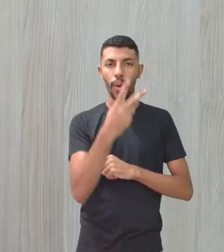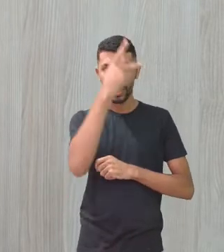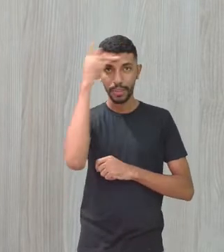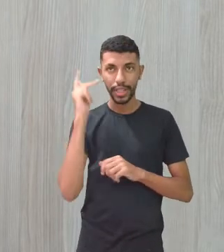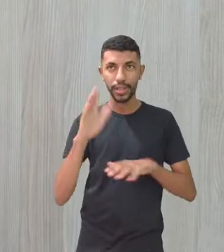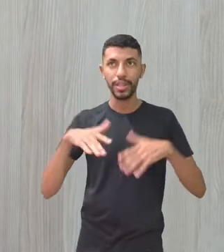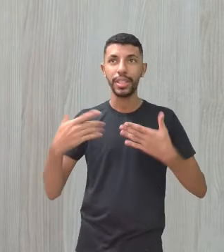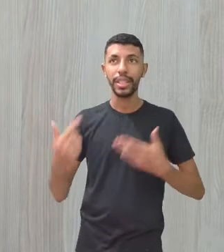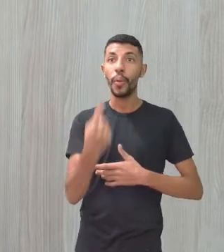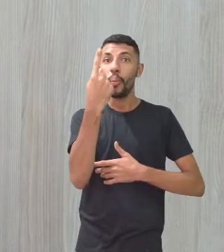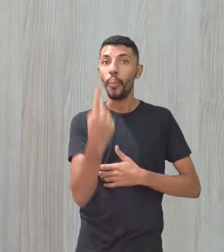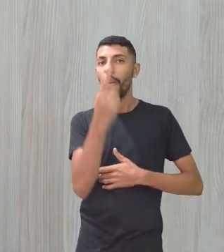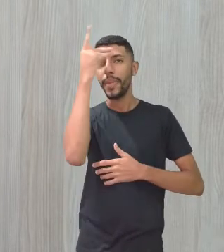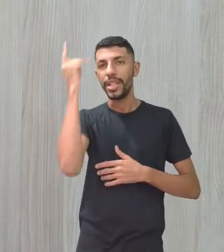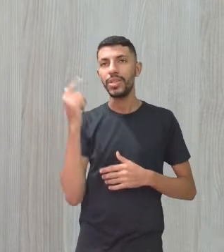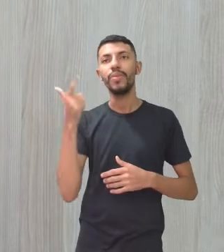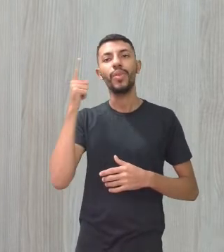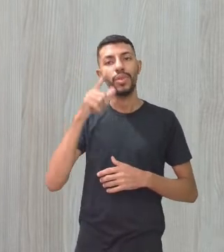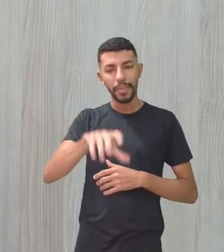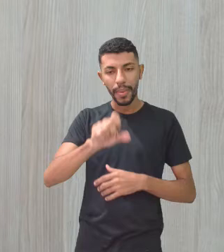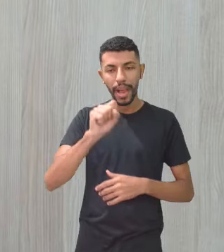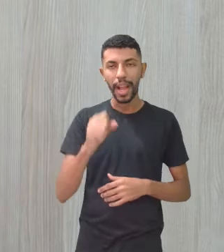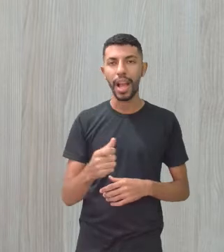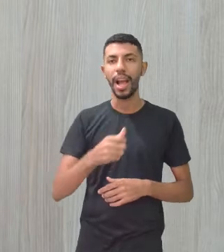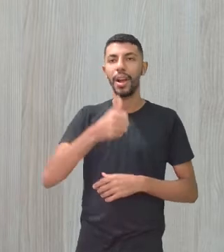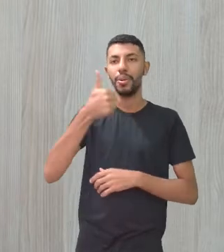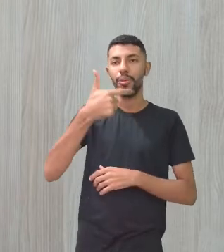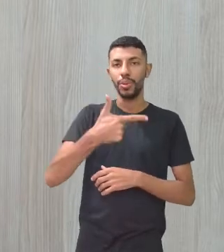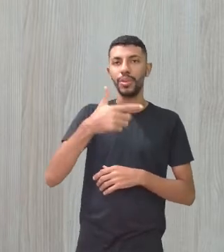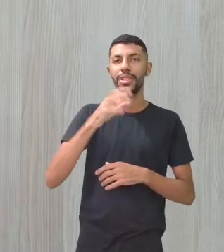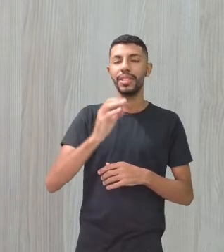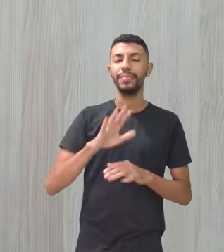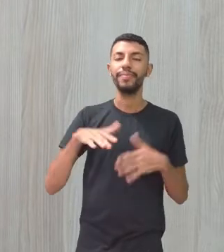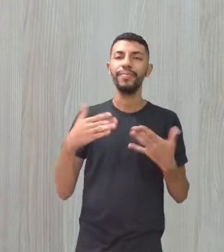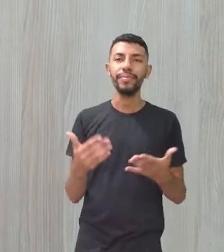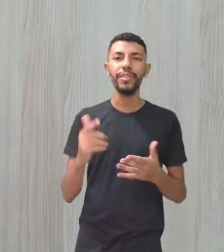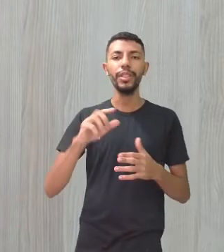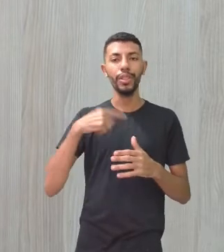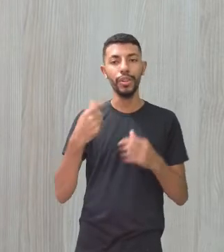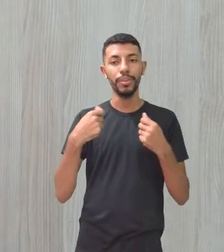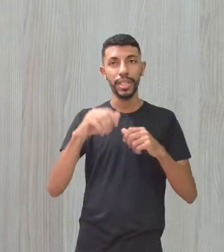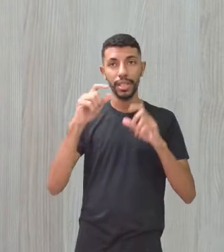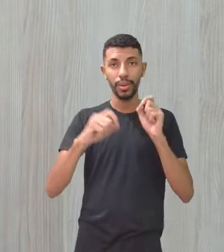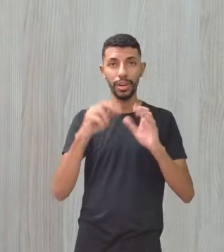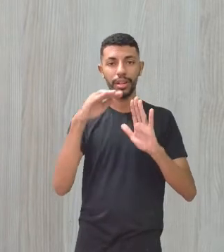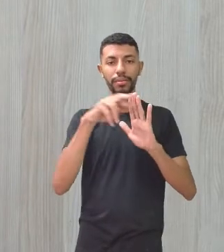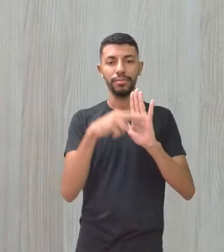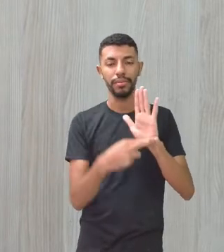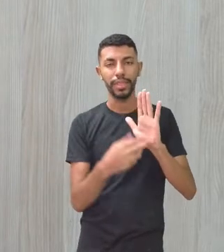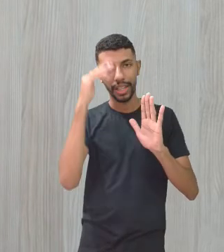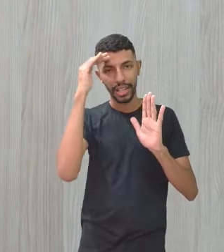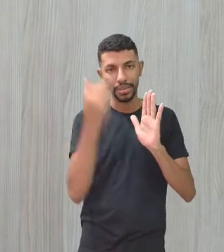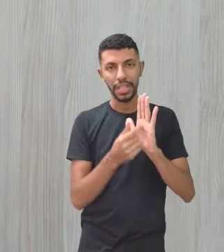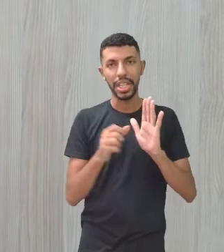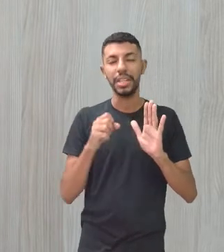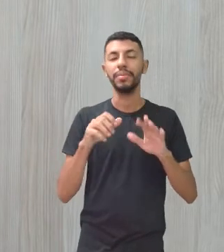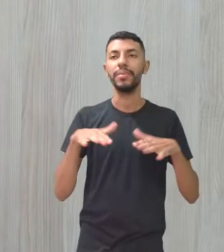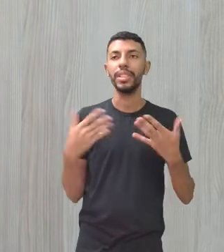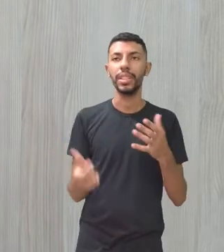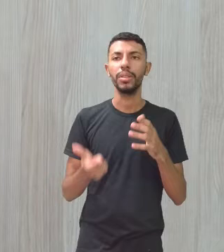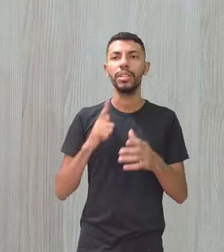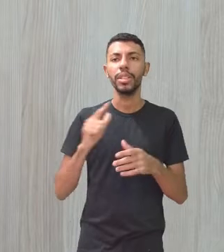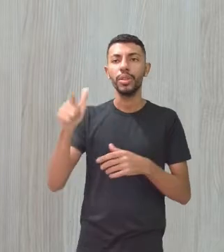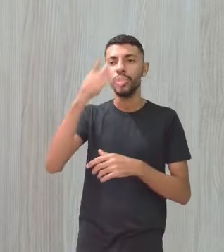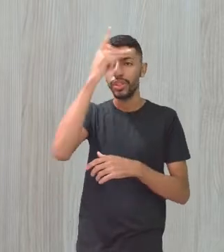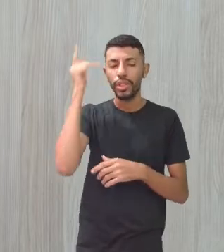alguém vai tirar o dozão para sair. Quando não tem, seguimos aquelas regras. E aí, quando tem poucos jogadores, vamos criando outras